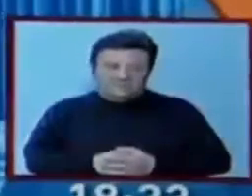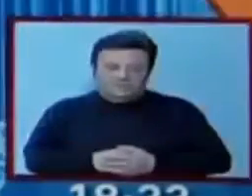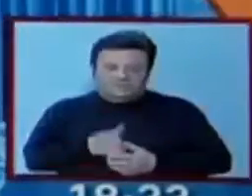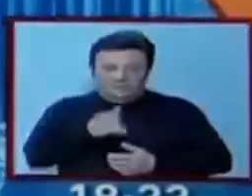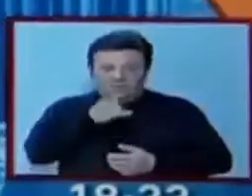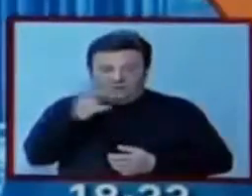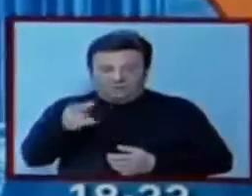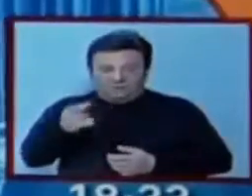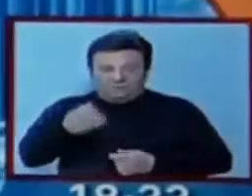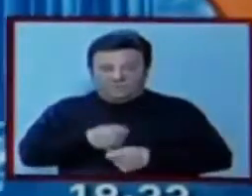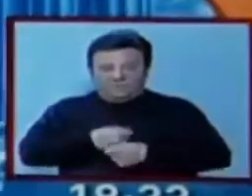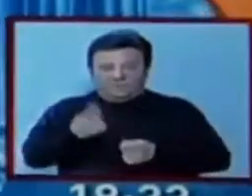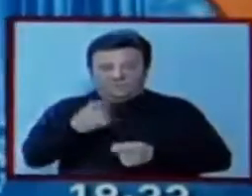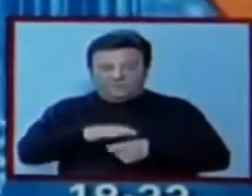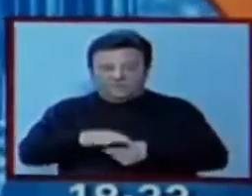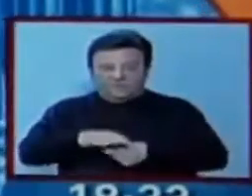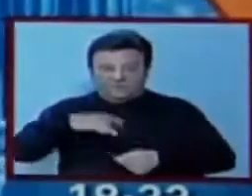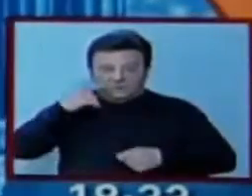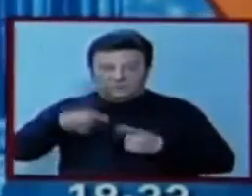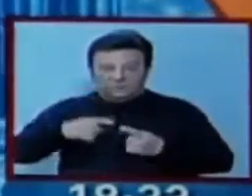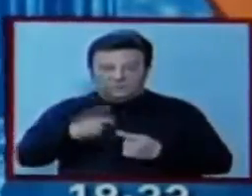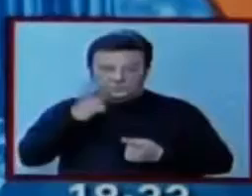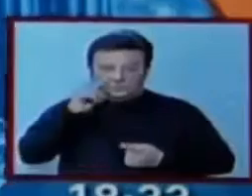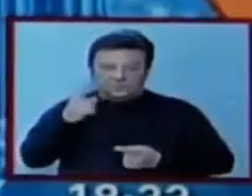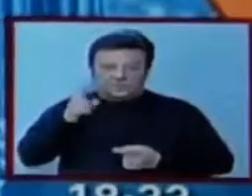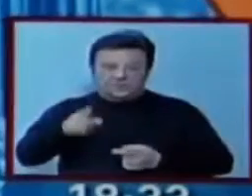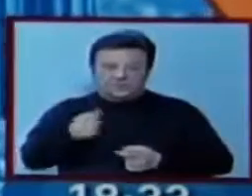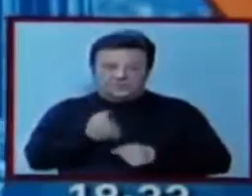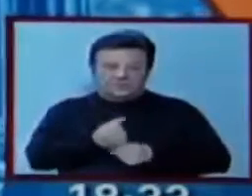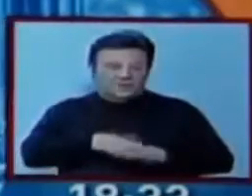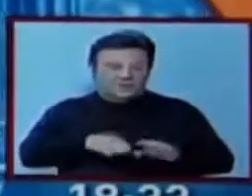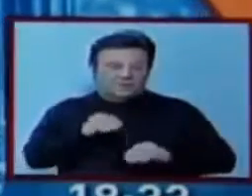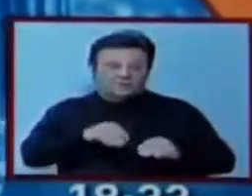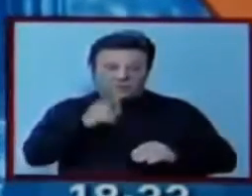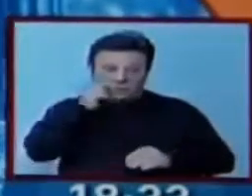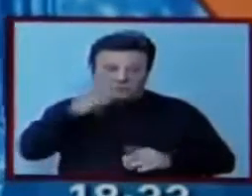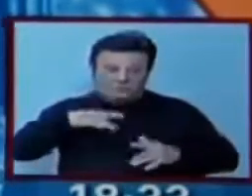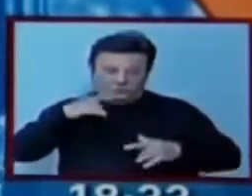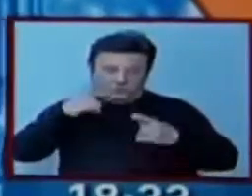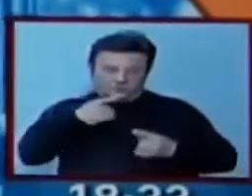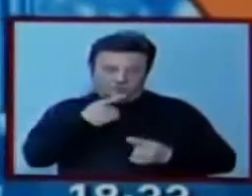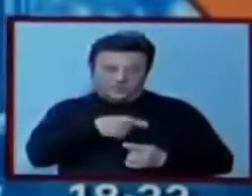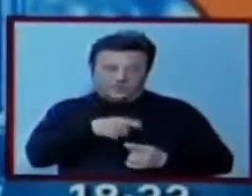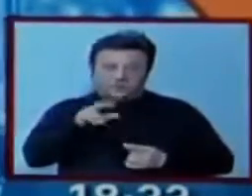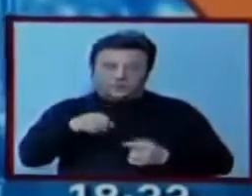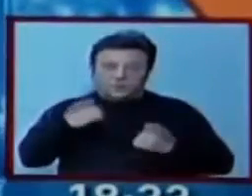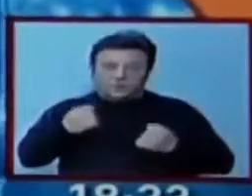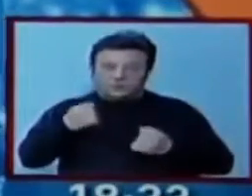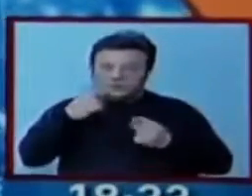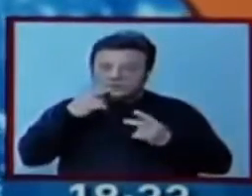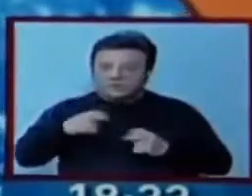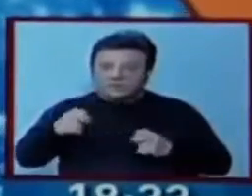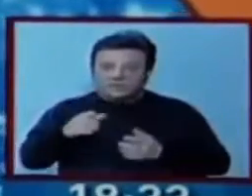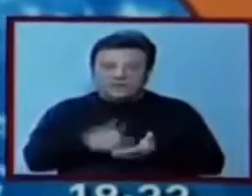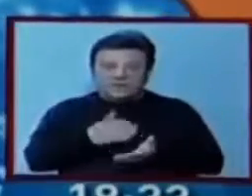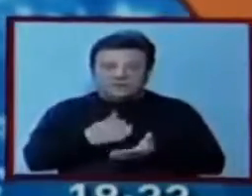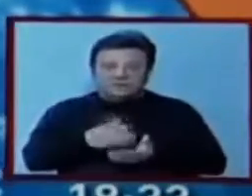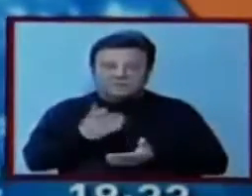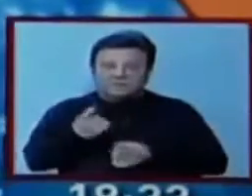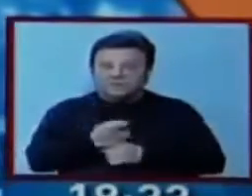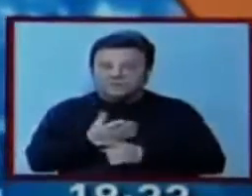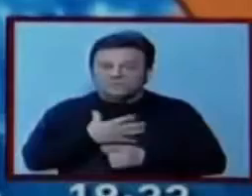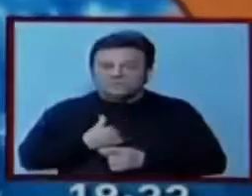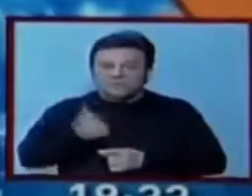No Algarve foi lançado um guia turístico original. O autor é um turista inglês que nunca conseguiu encontrar em livro o que